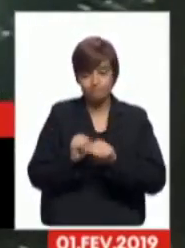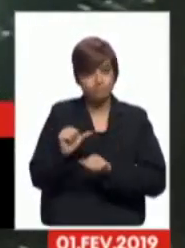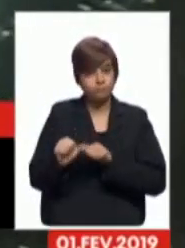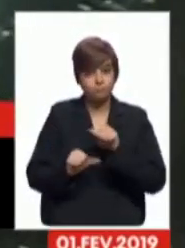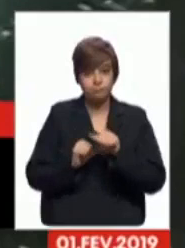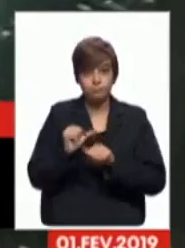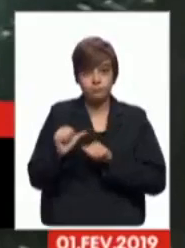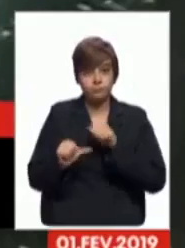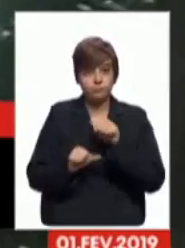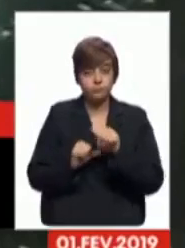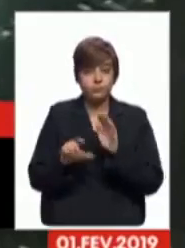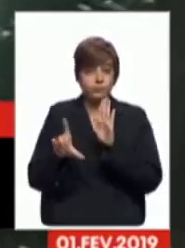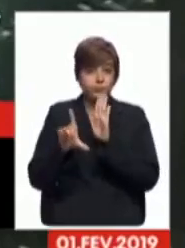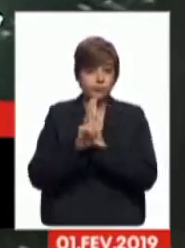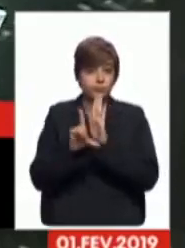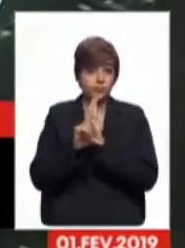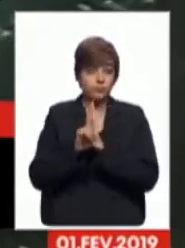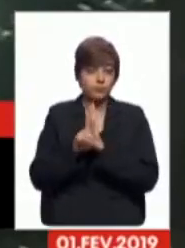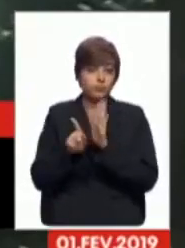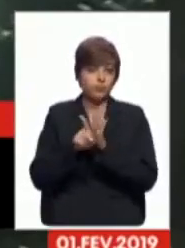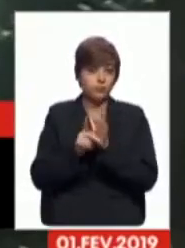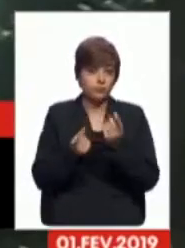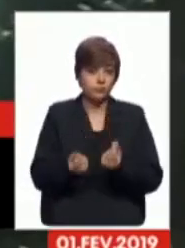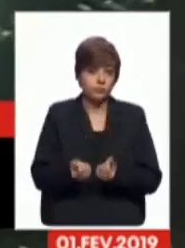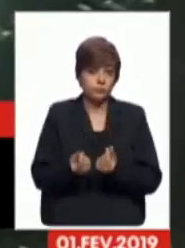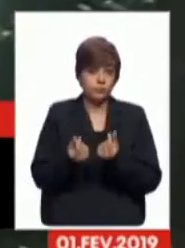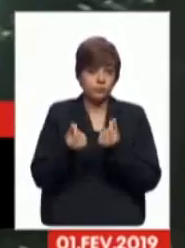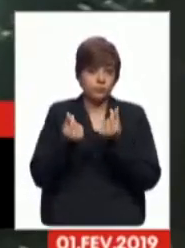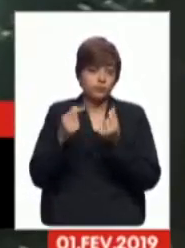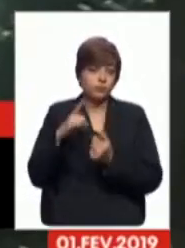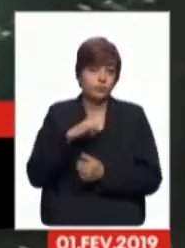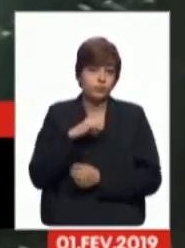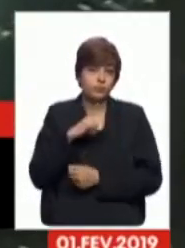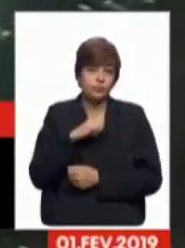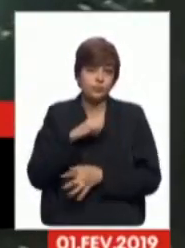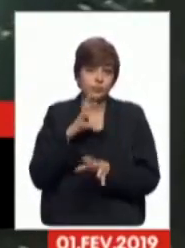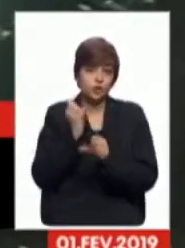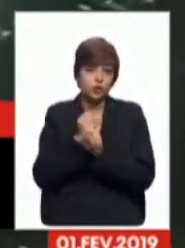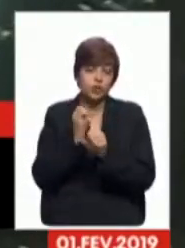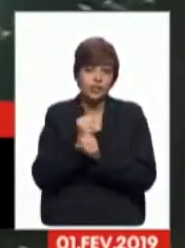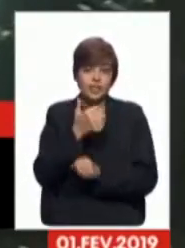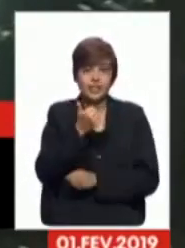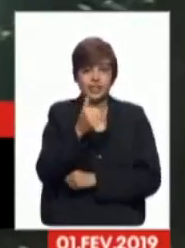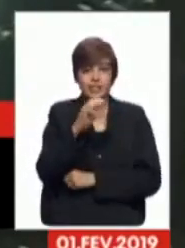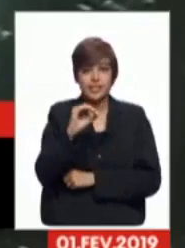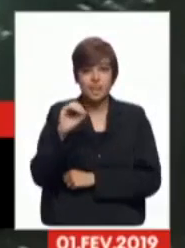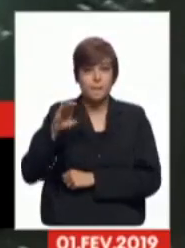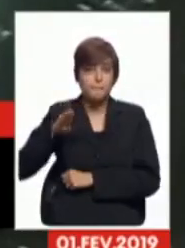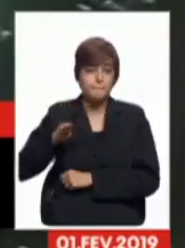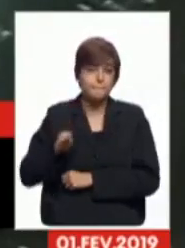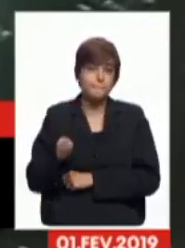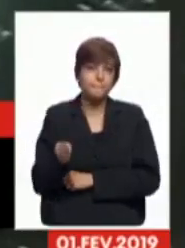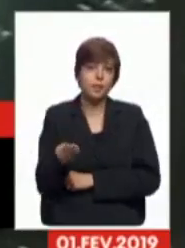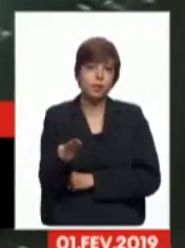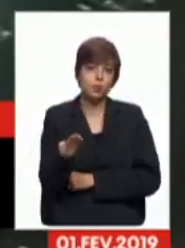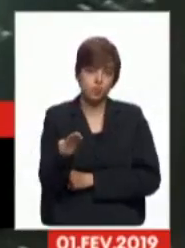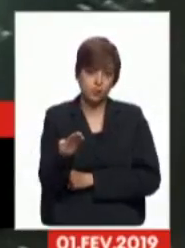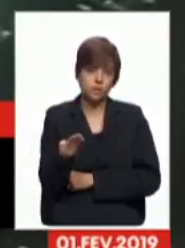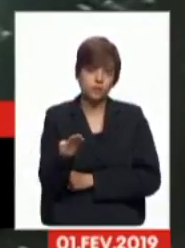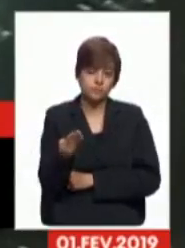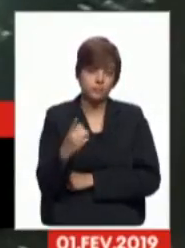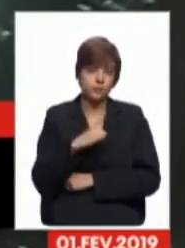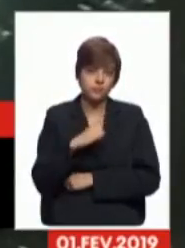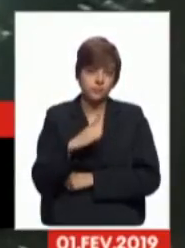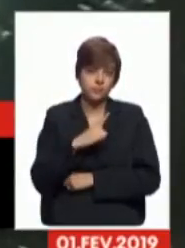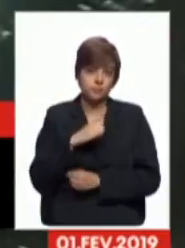lei orçamentária anual estima receita total de 100 bilhões, frente a